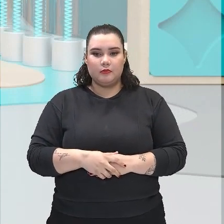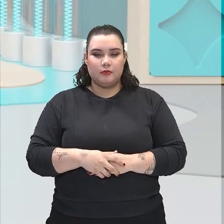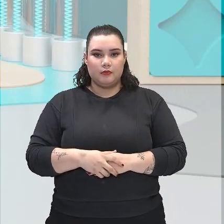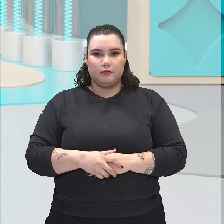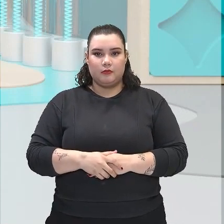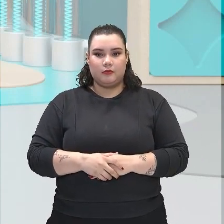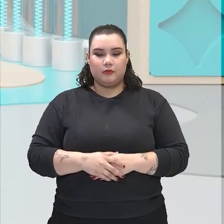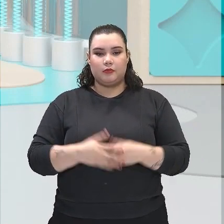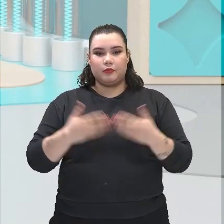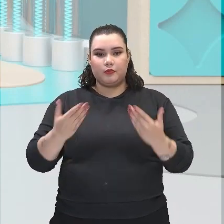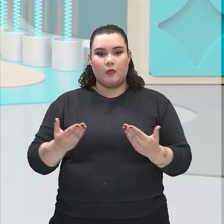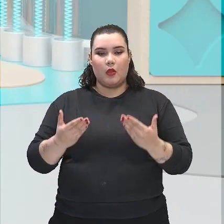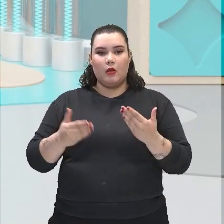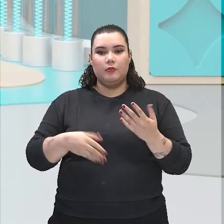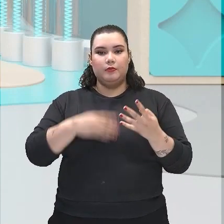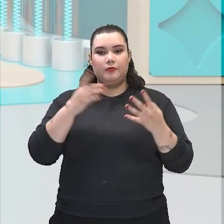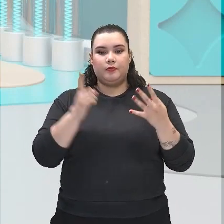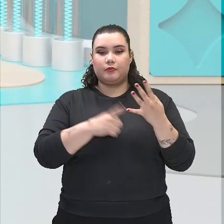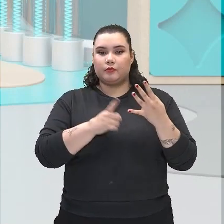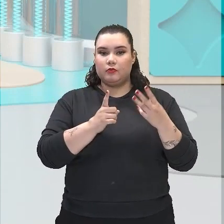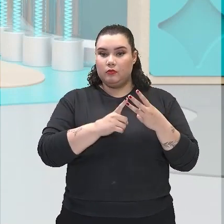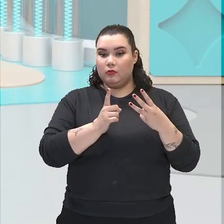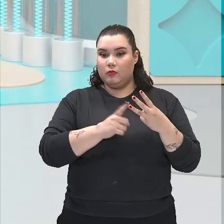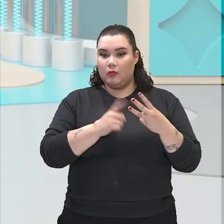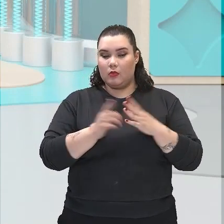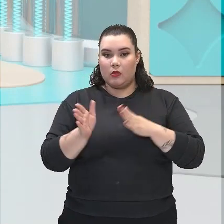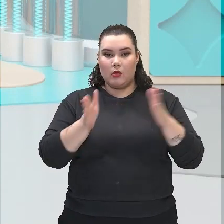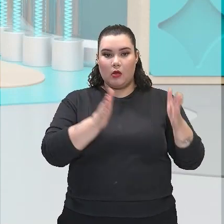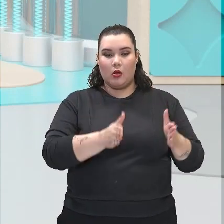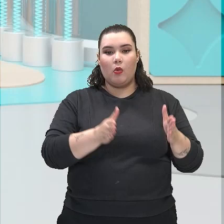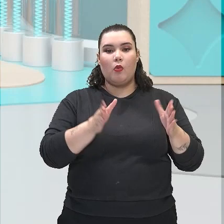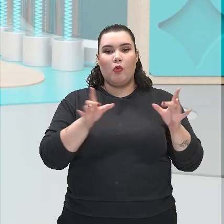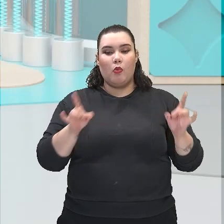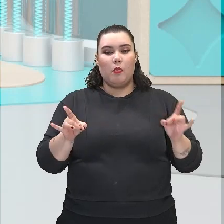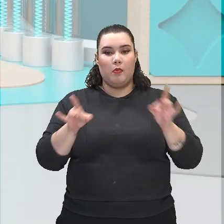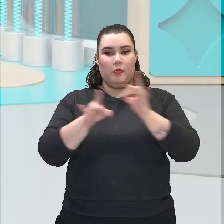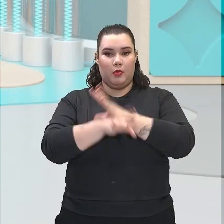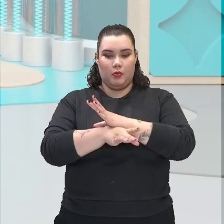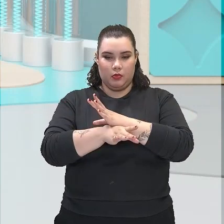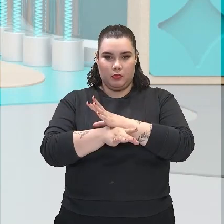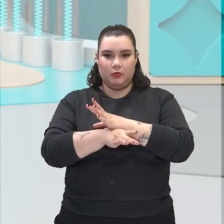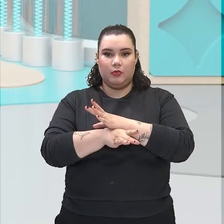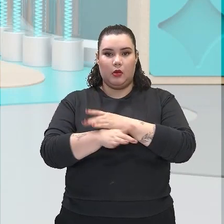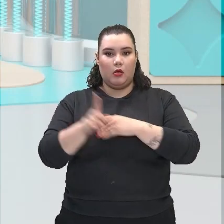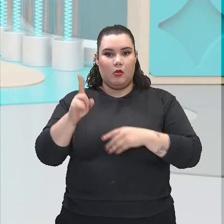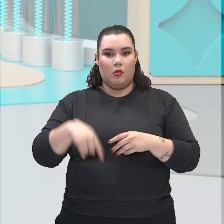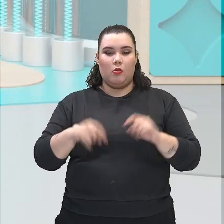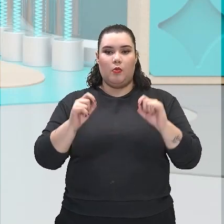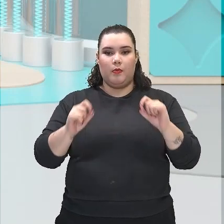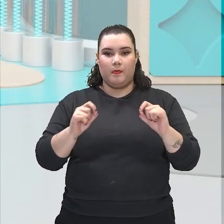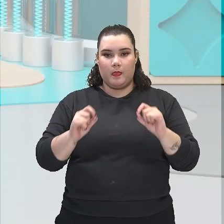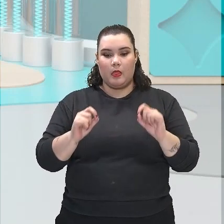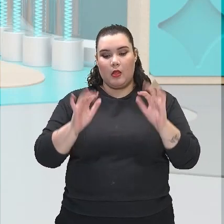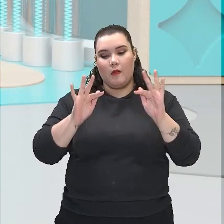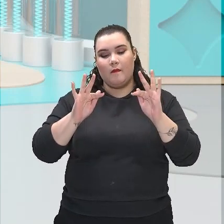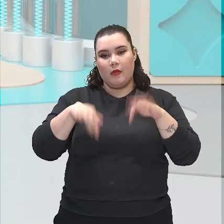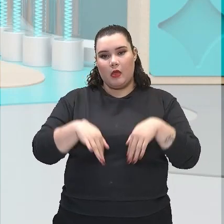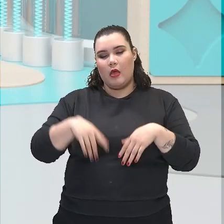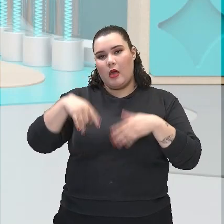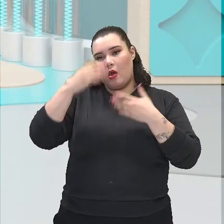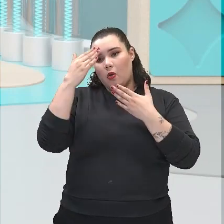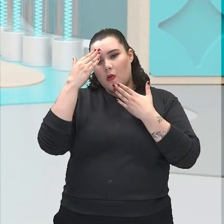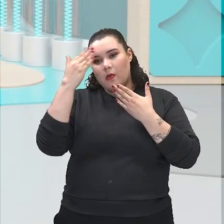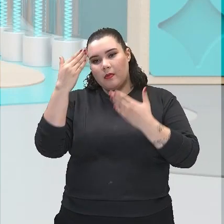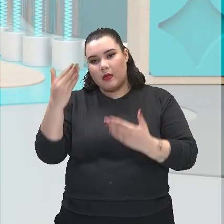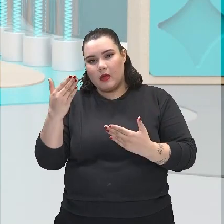Na sequência dessa dinâmica, a gente percebeu a conclusão. A conclusão foi exatamente o ponto de